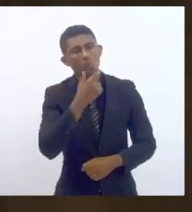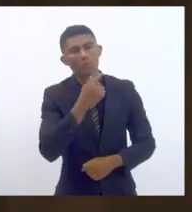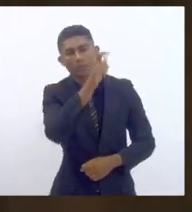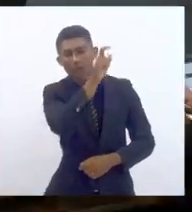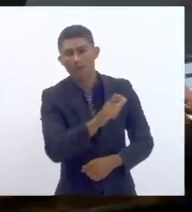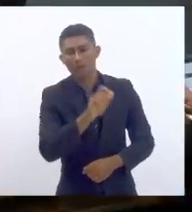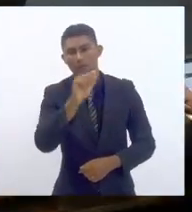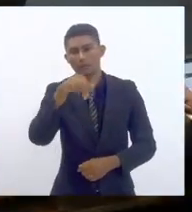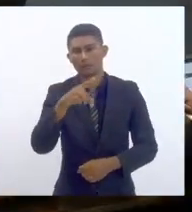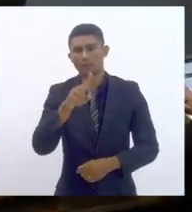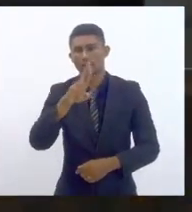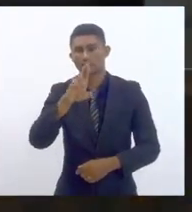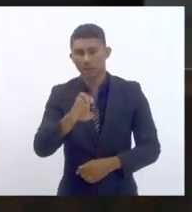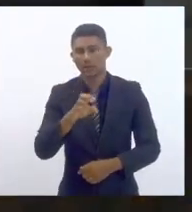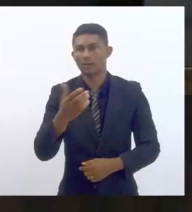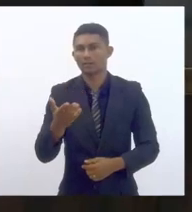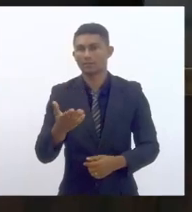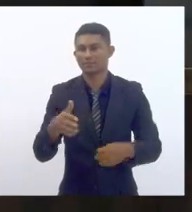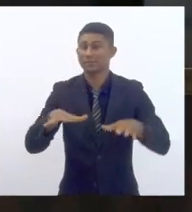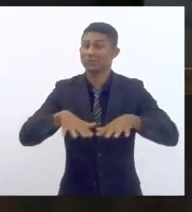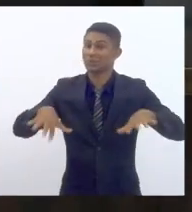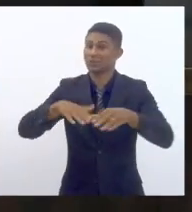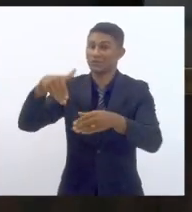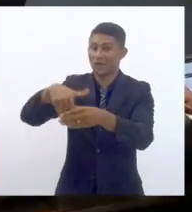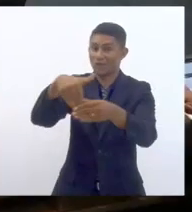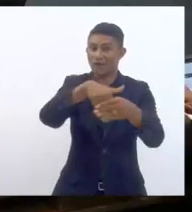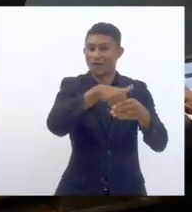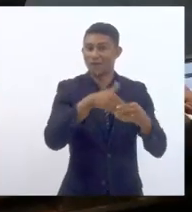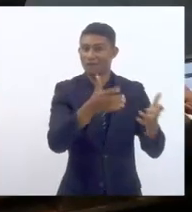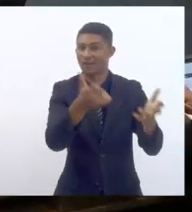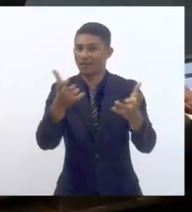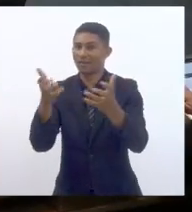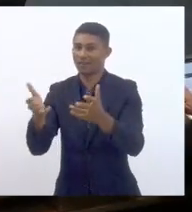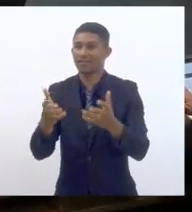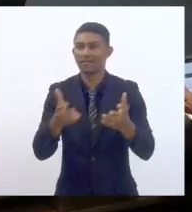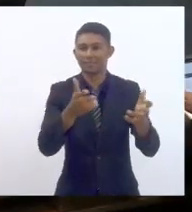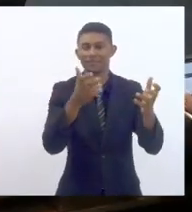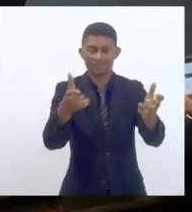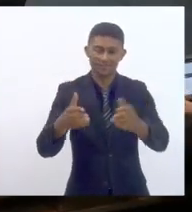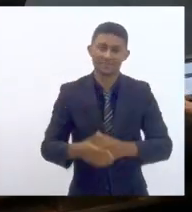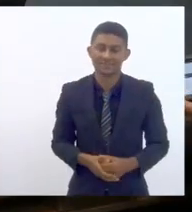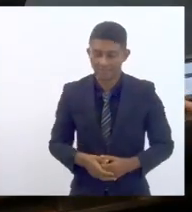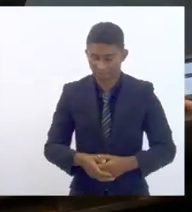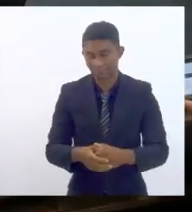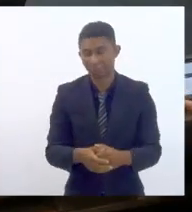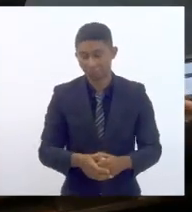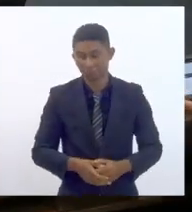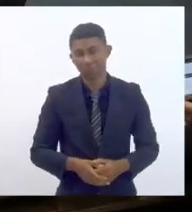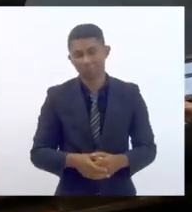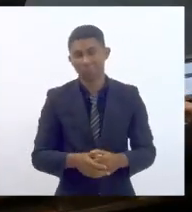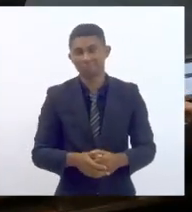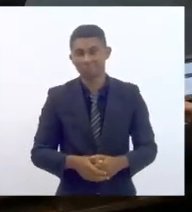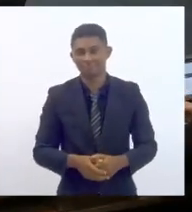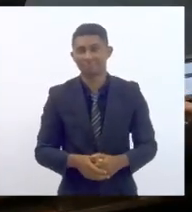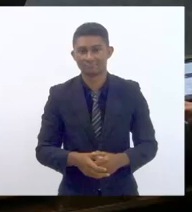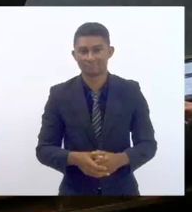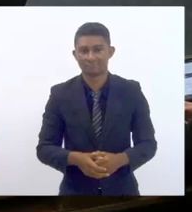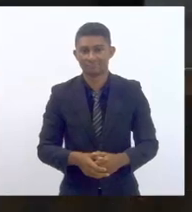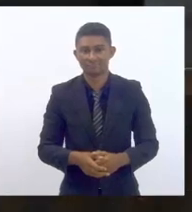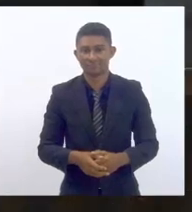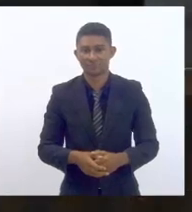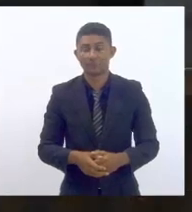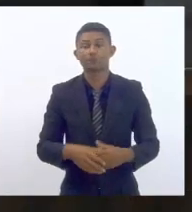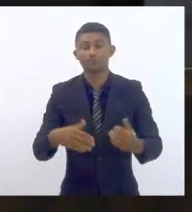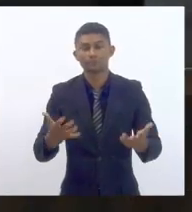Querido. Todo mundo atrás de votos. Todo mundo na bateia. Então, amanhã,